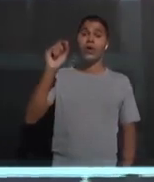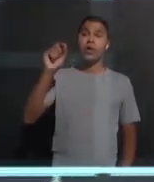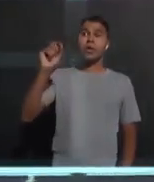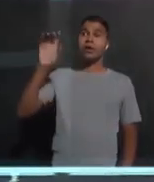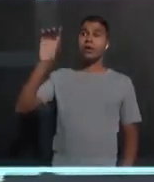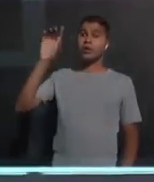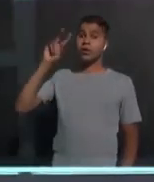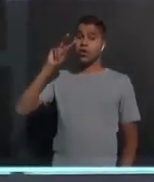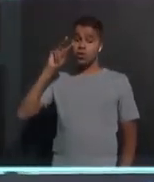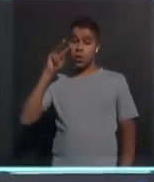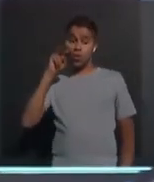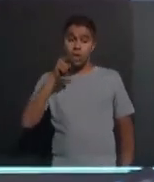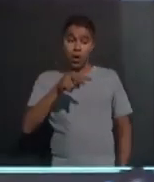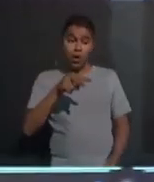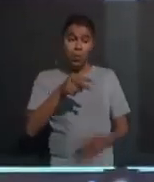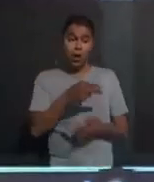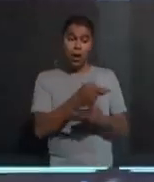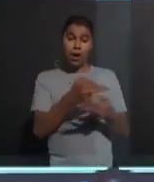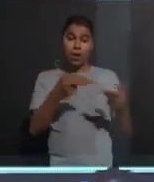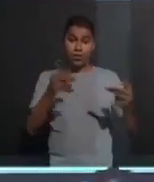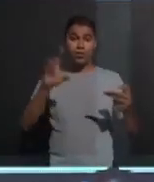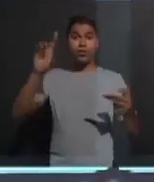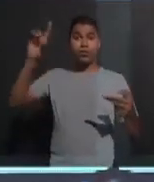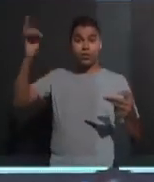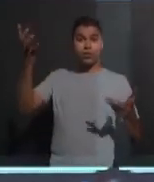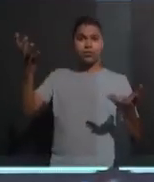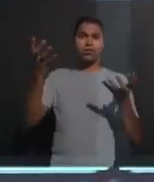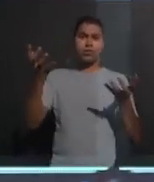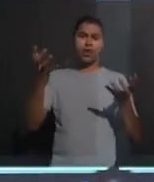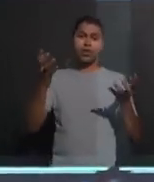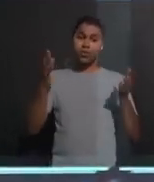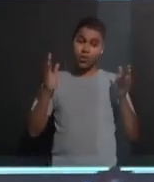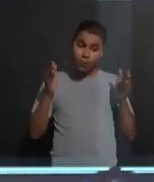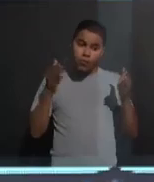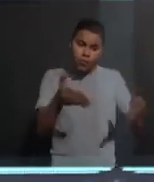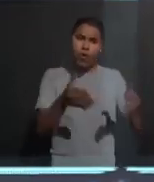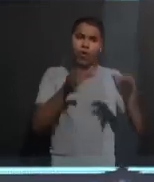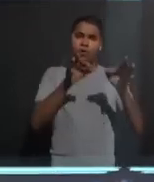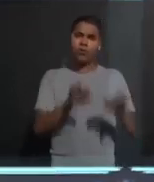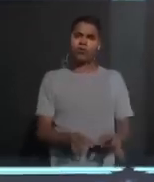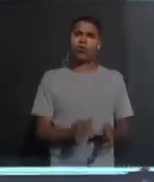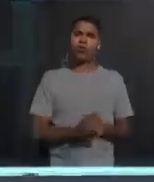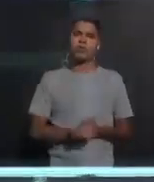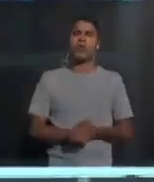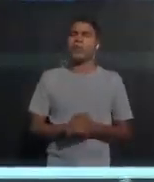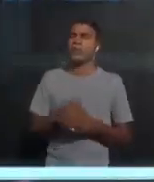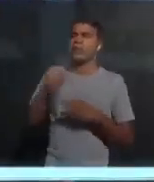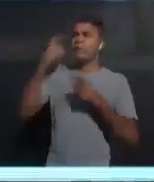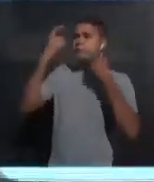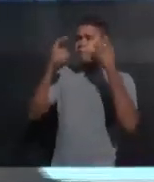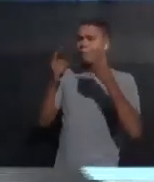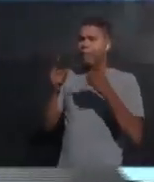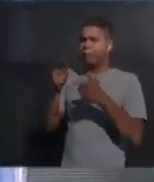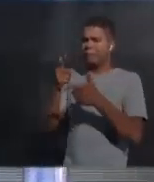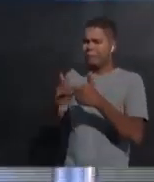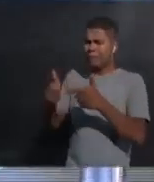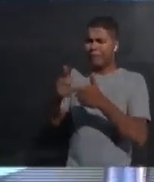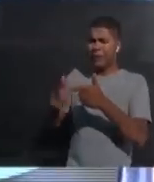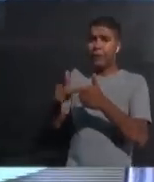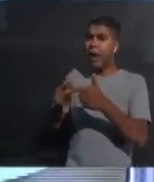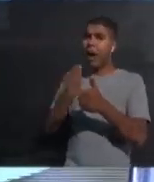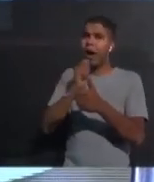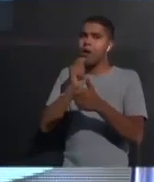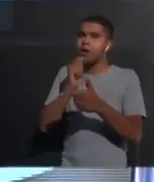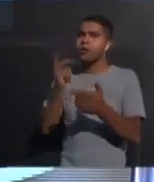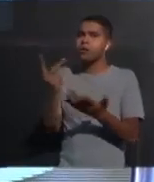olha ou seja ele quer que a gente tem um foco certo às vezes está tão preocupado com aquilo que não aconteceu